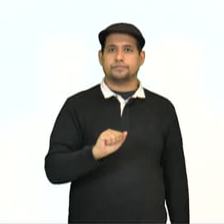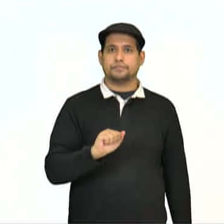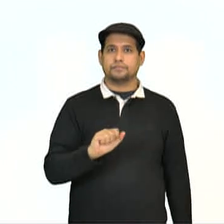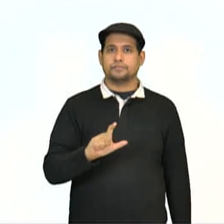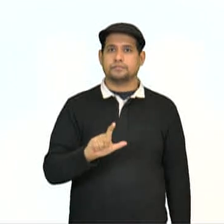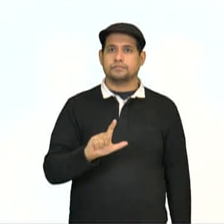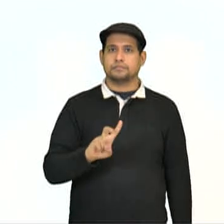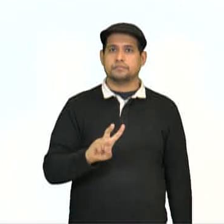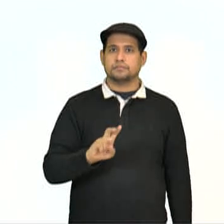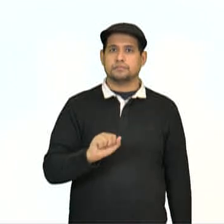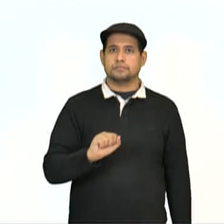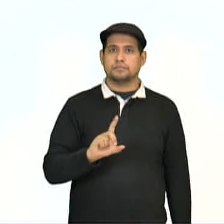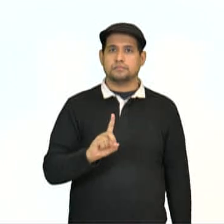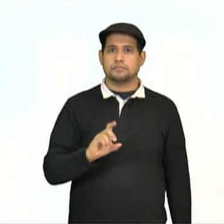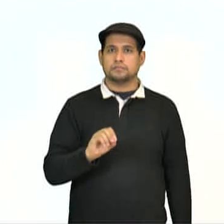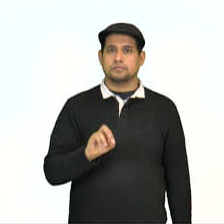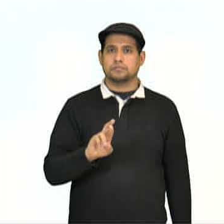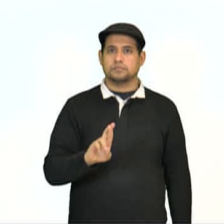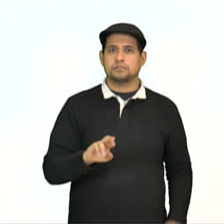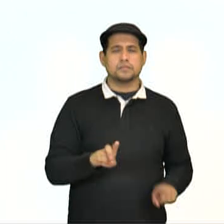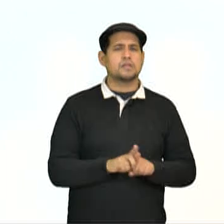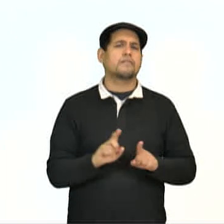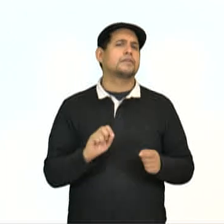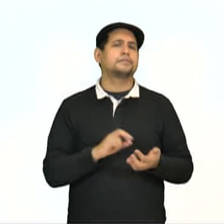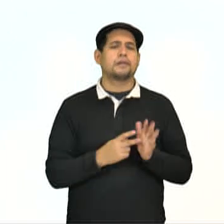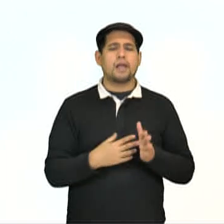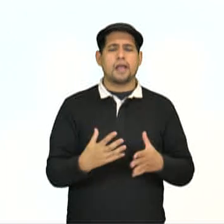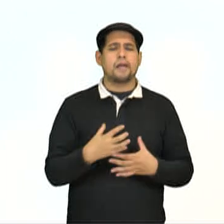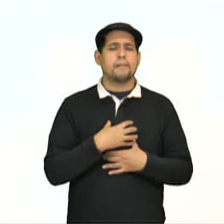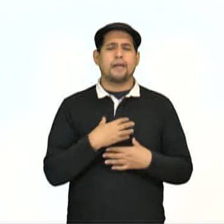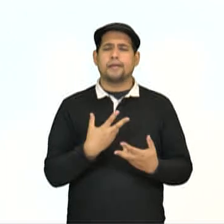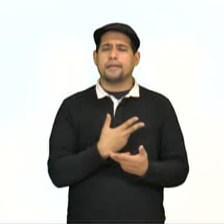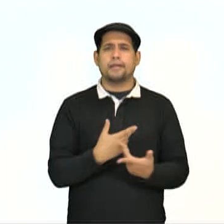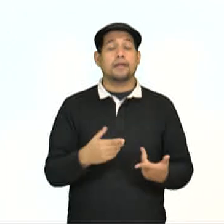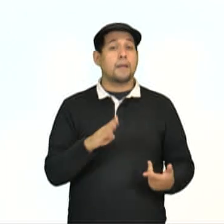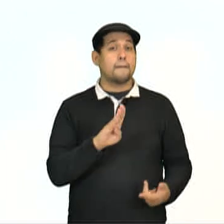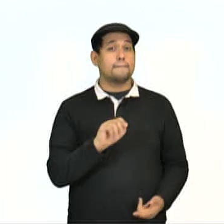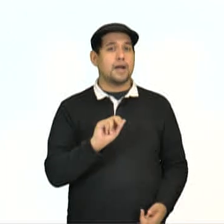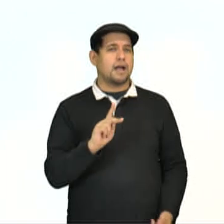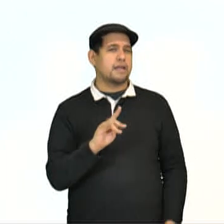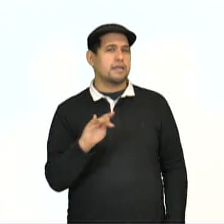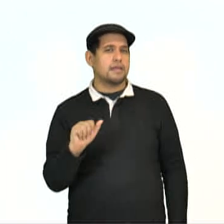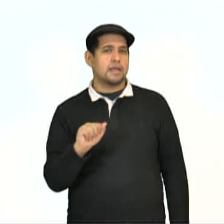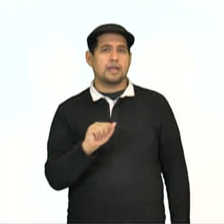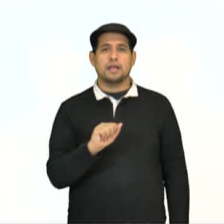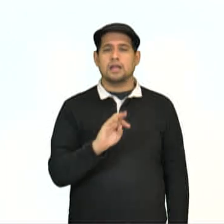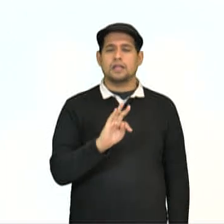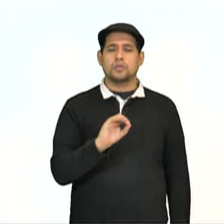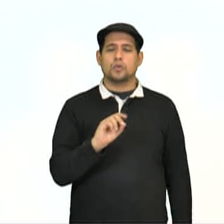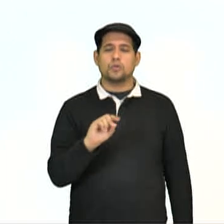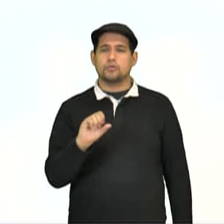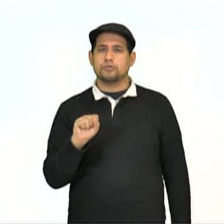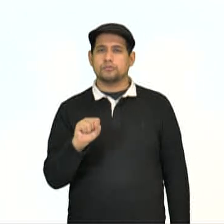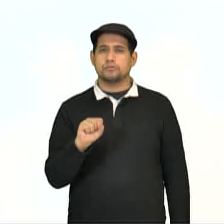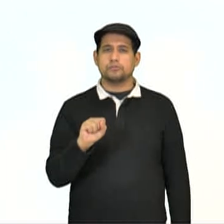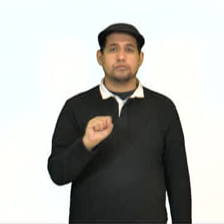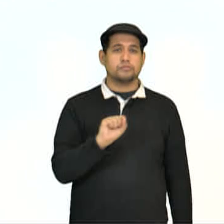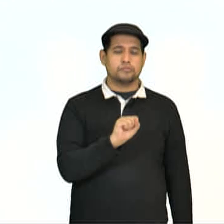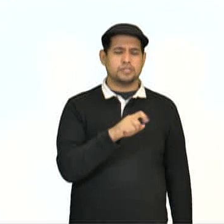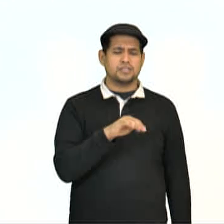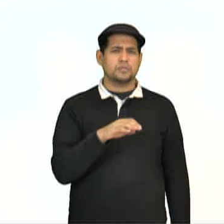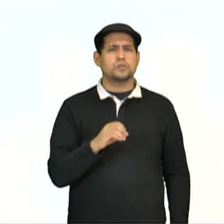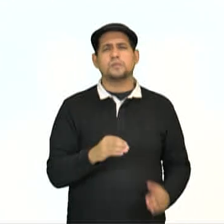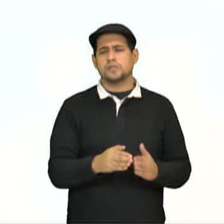vai fazer, inclusive, que a capitania ali da Bahia, de Todos os Santos, pedisse, inclusive, que eles permanecessem ali e